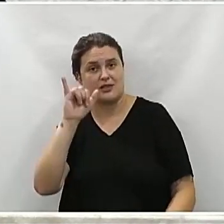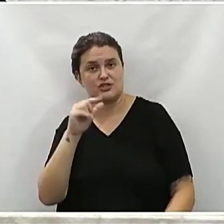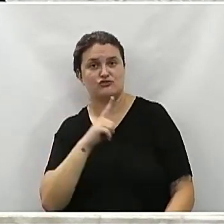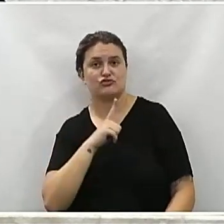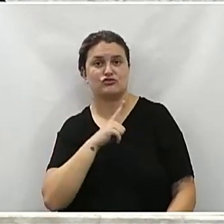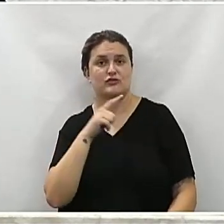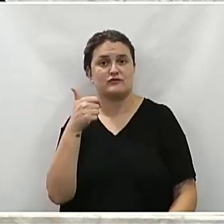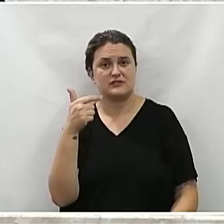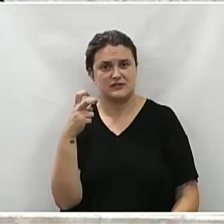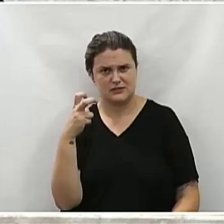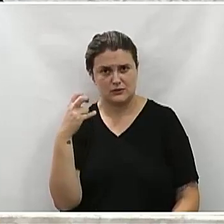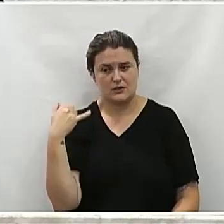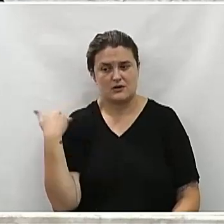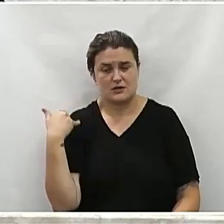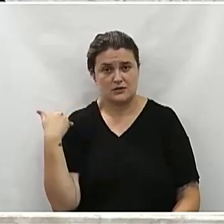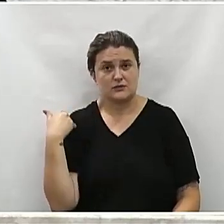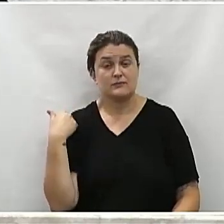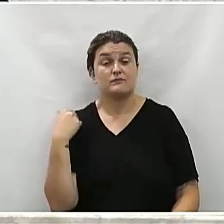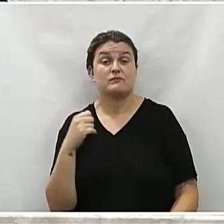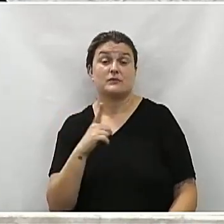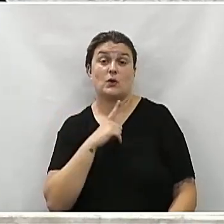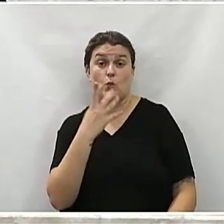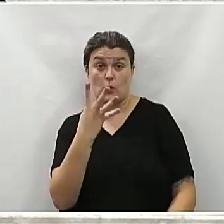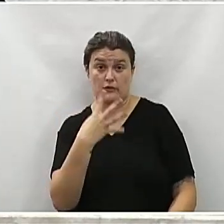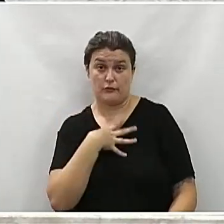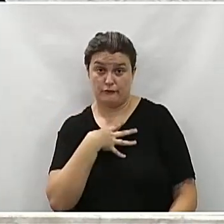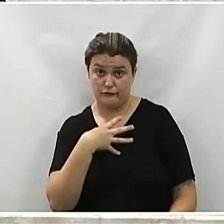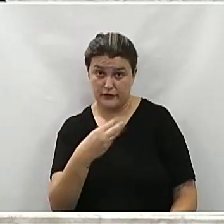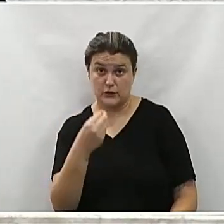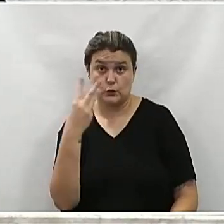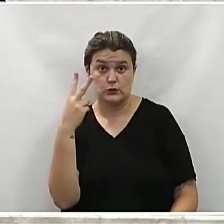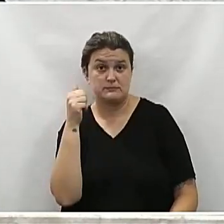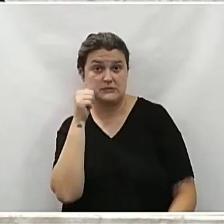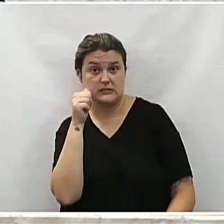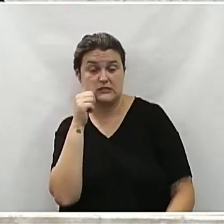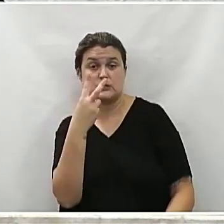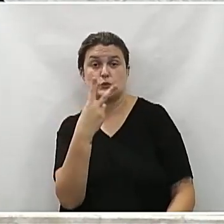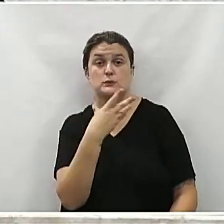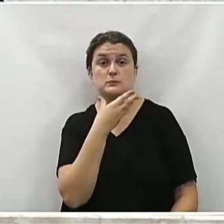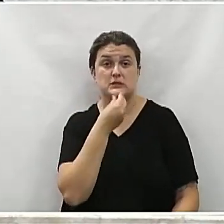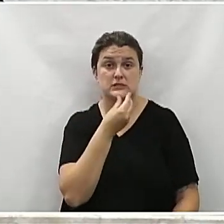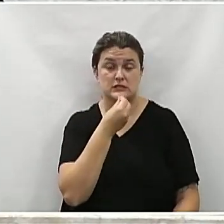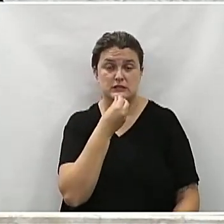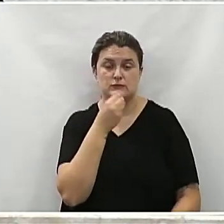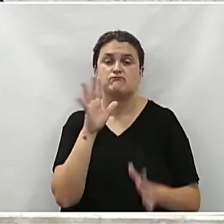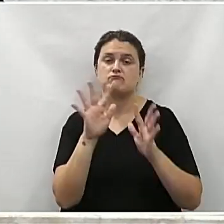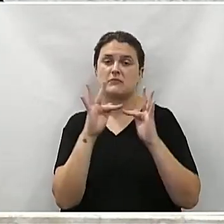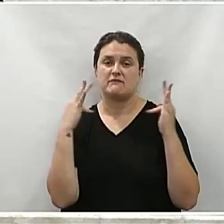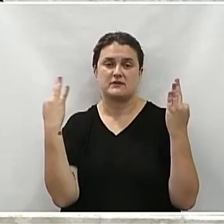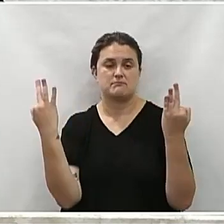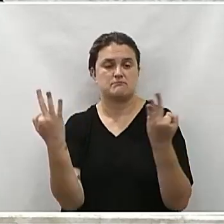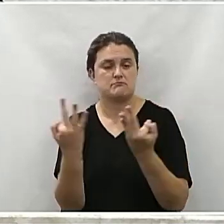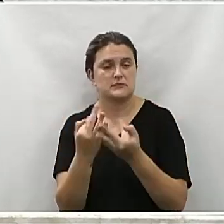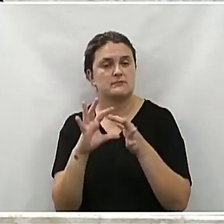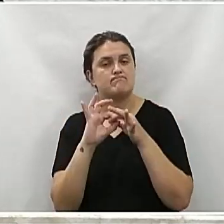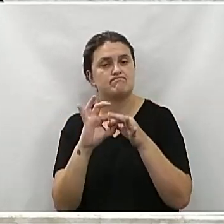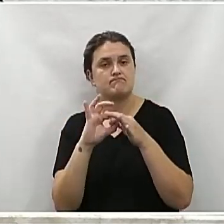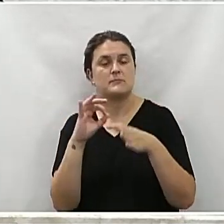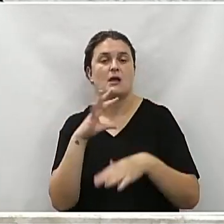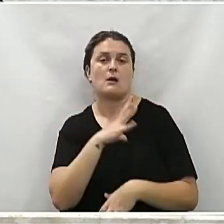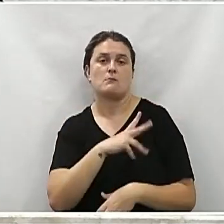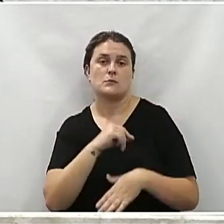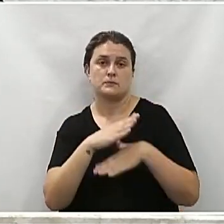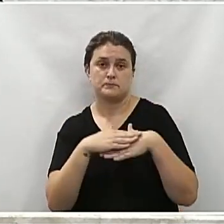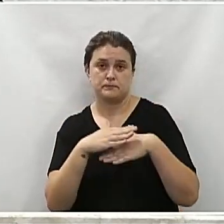anos, e juntos eles tiveram quatro filhos, duas meninas e dois meninos, formando uma família unida e amorosa.